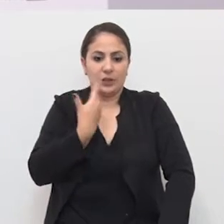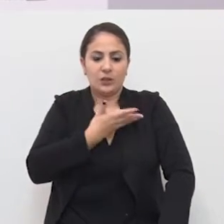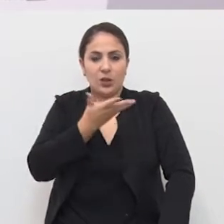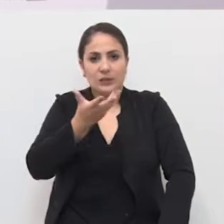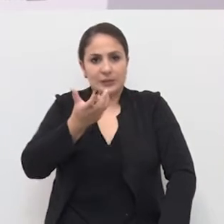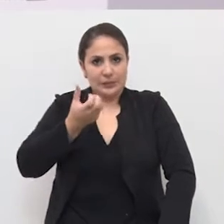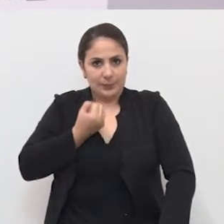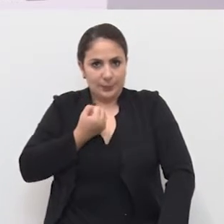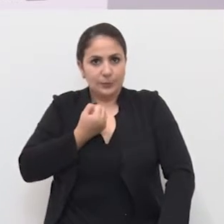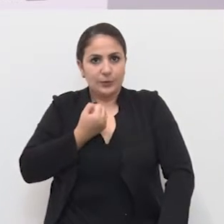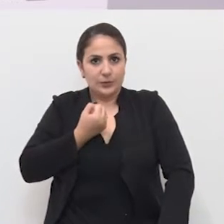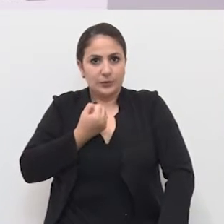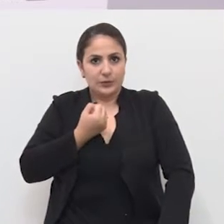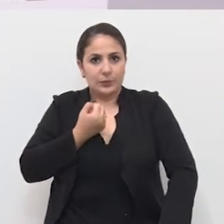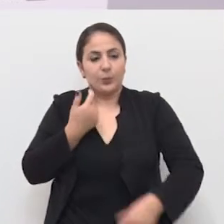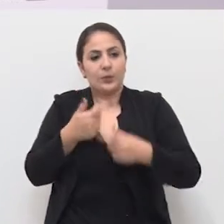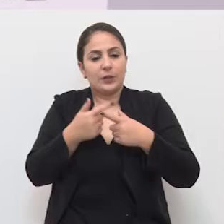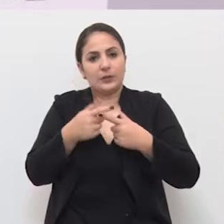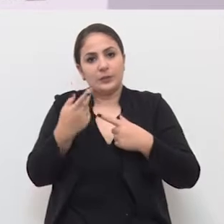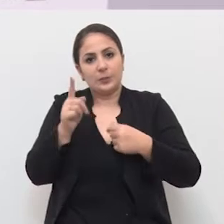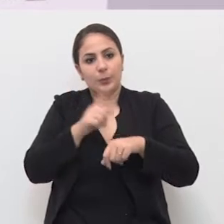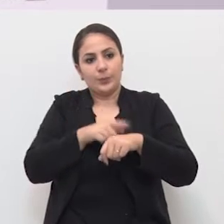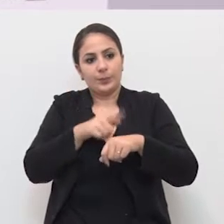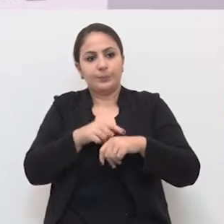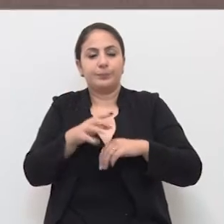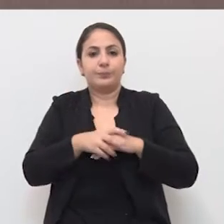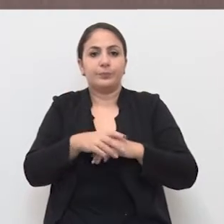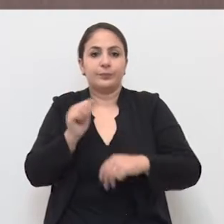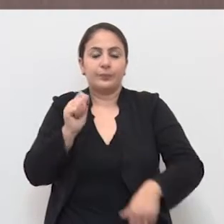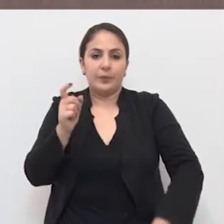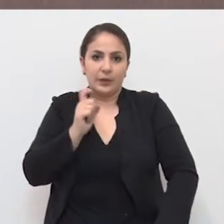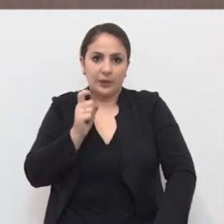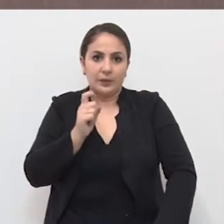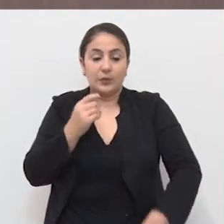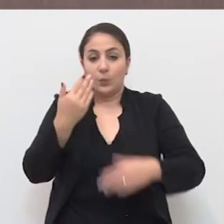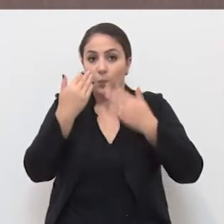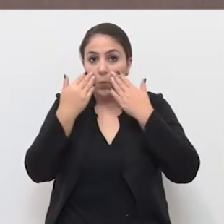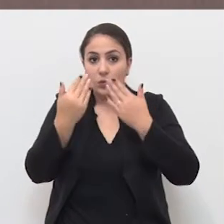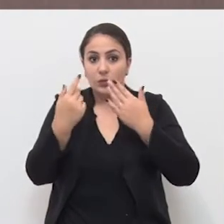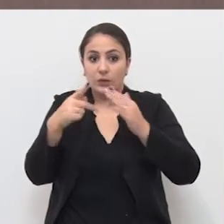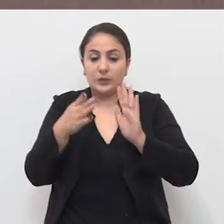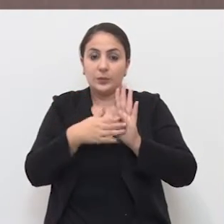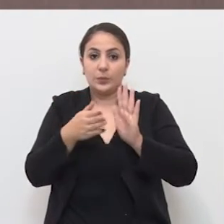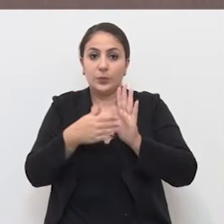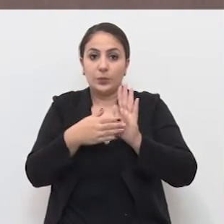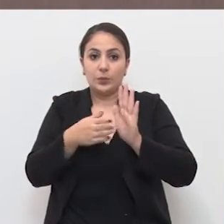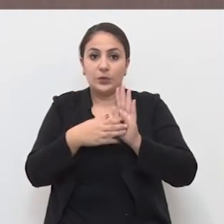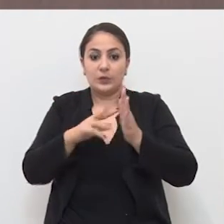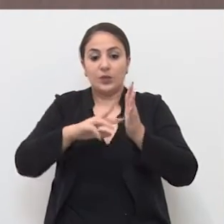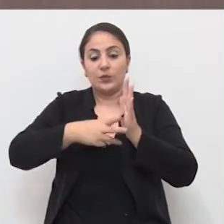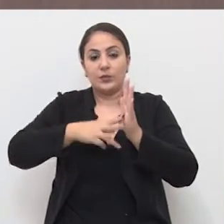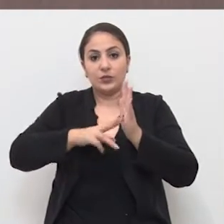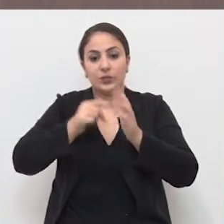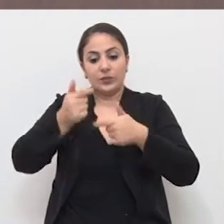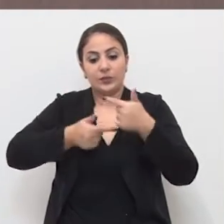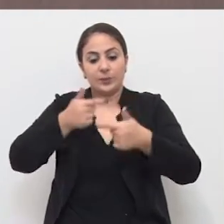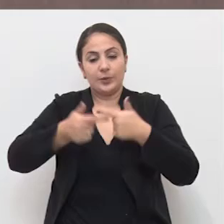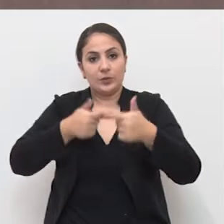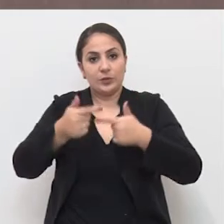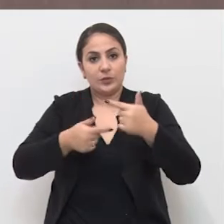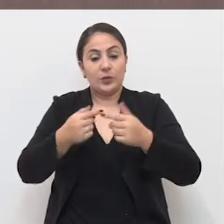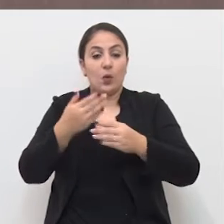que nós recebemos em virtude dessas situações. Alex Necker apresentou esta proposta ao Sindicato